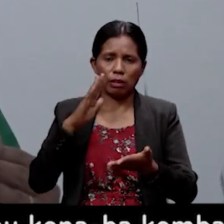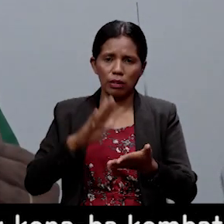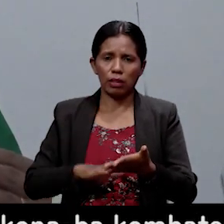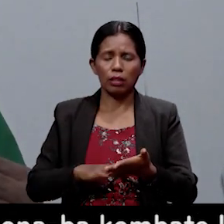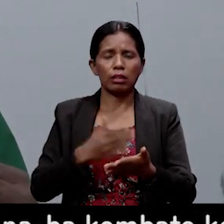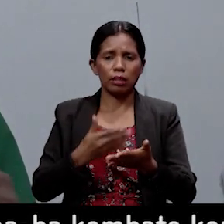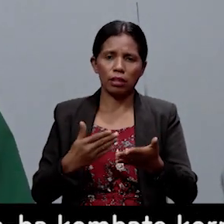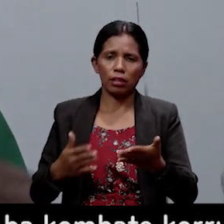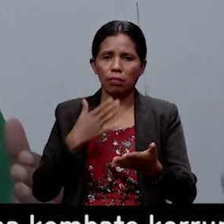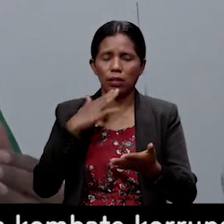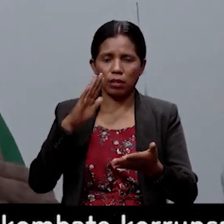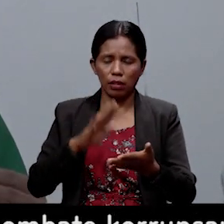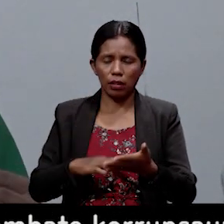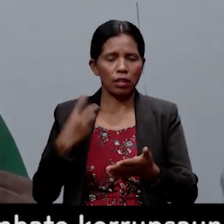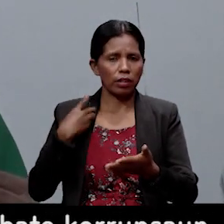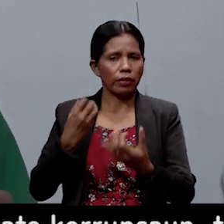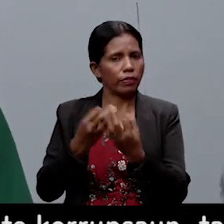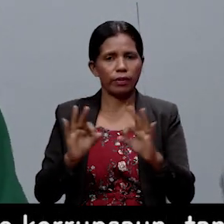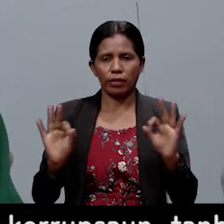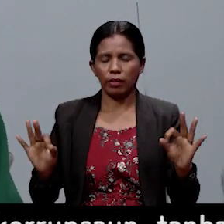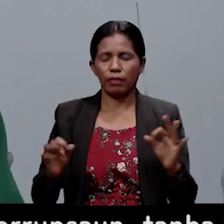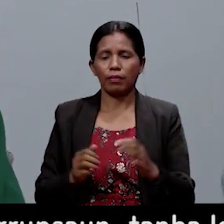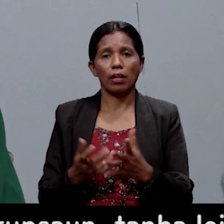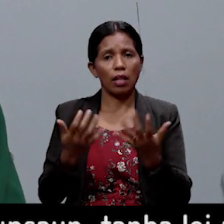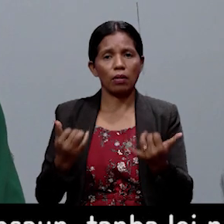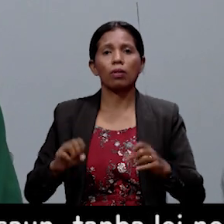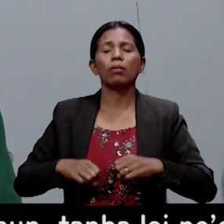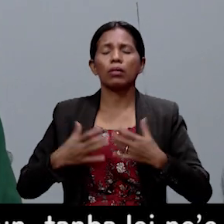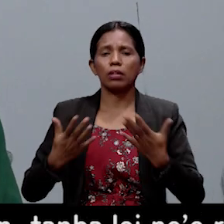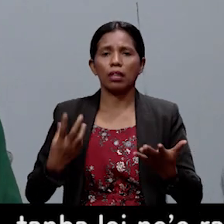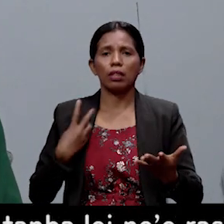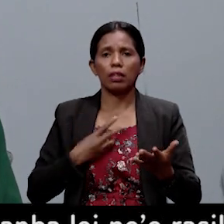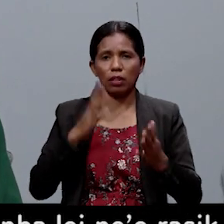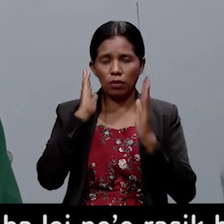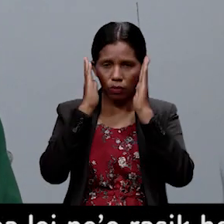buat at, ite liotona. Agora o insa, até que boa.